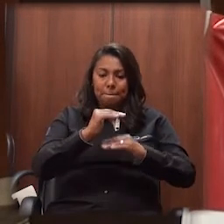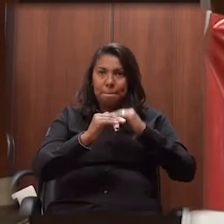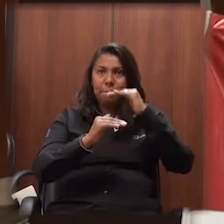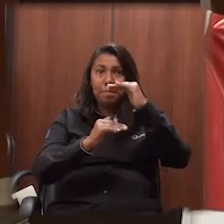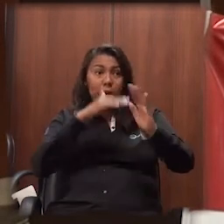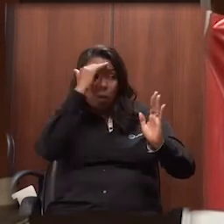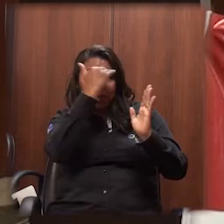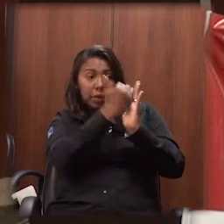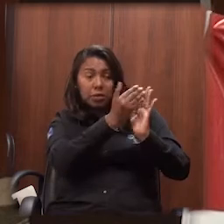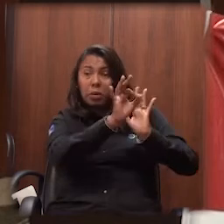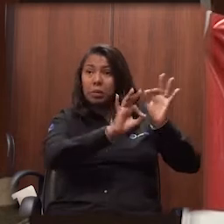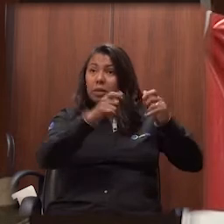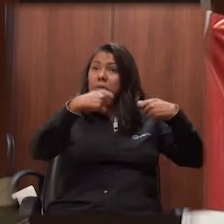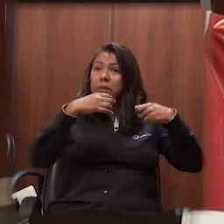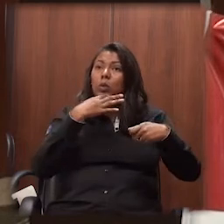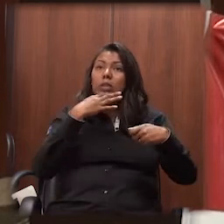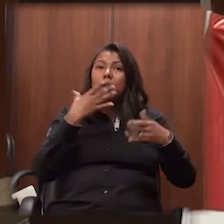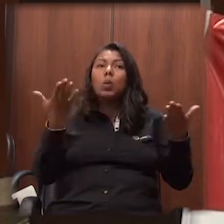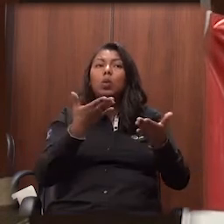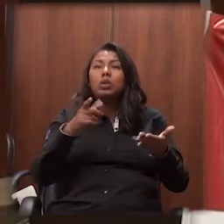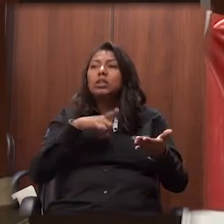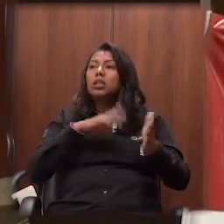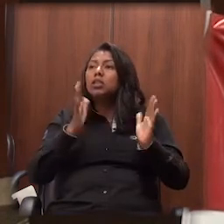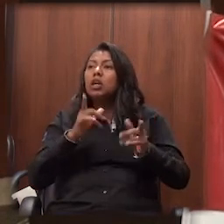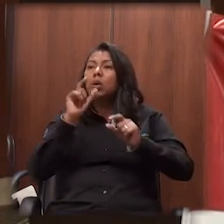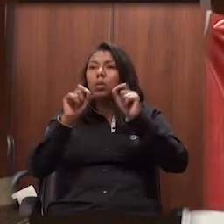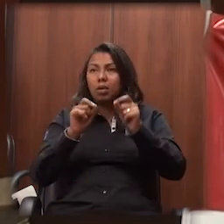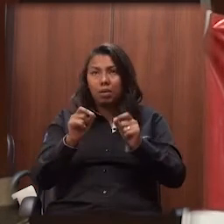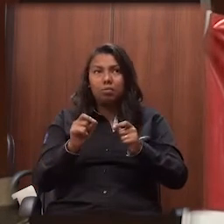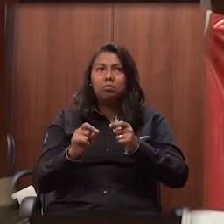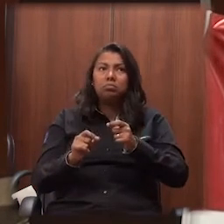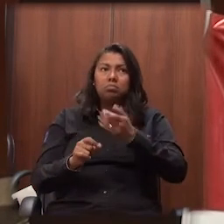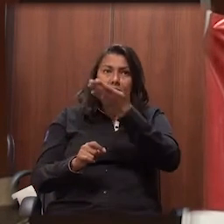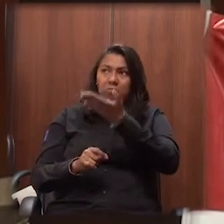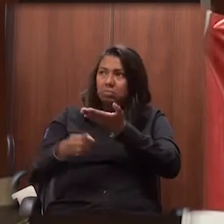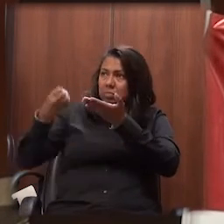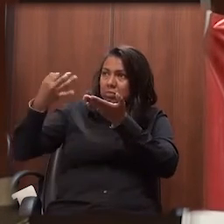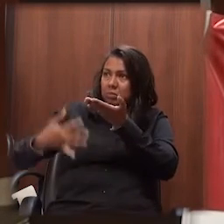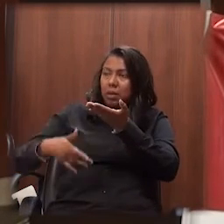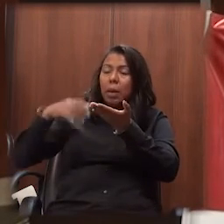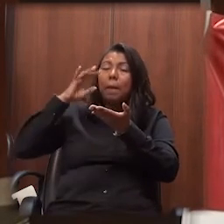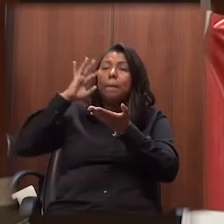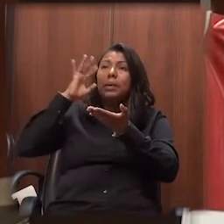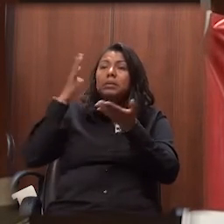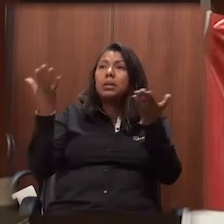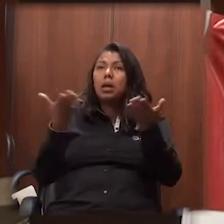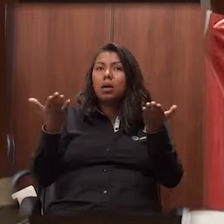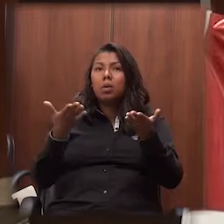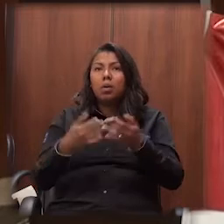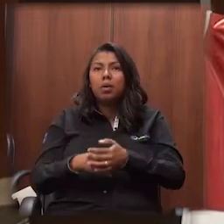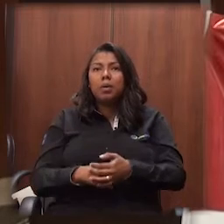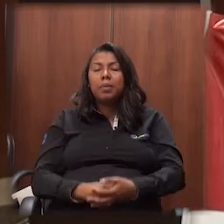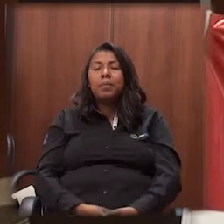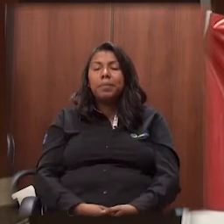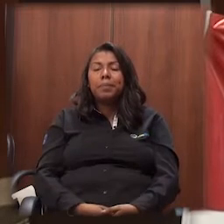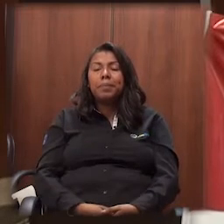do plano, nós temos que conhecer o que já existe. E aí é isso que você coloca, né? Nós temos que pensar agora, voltar depois para a